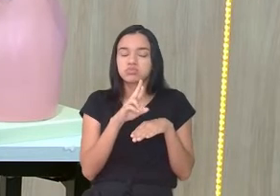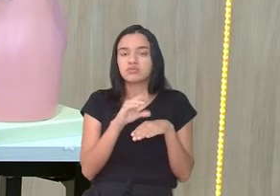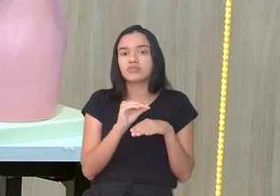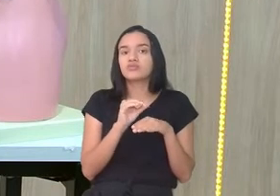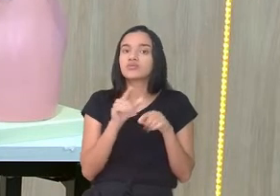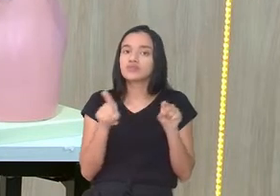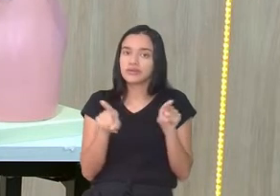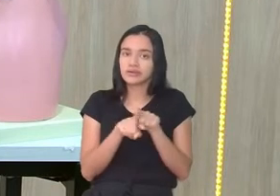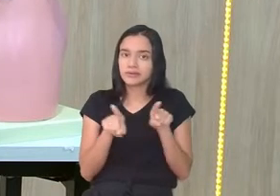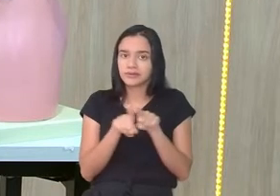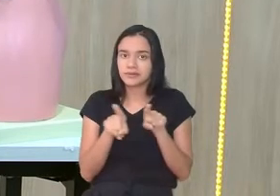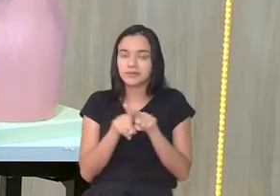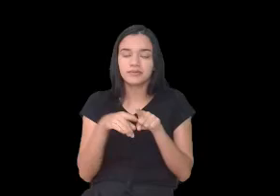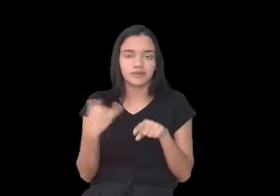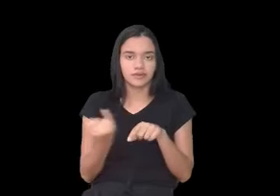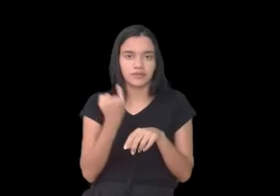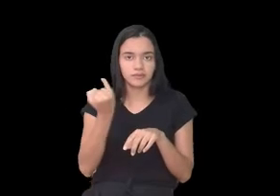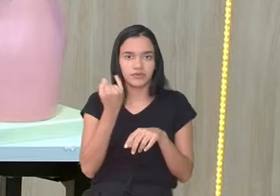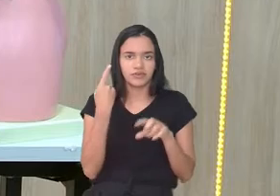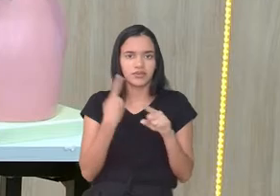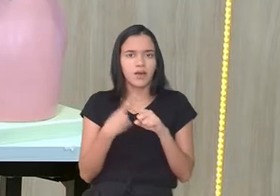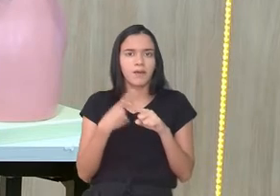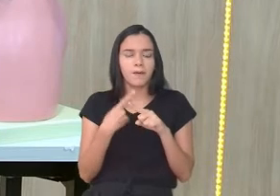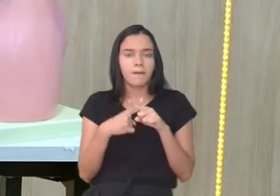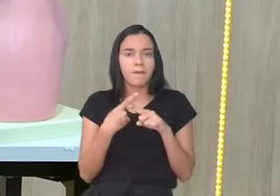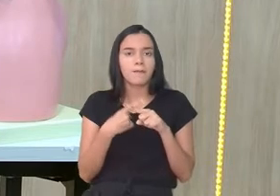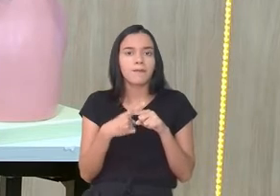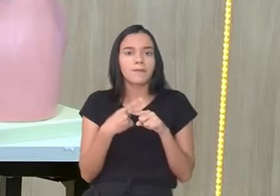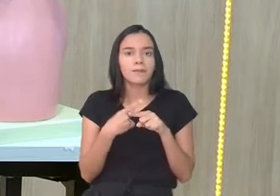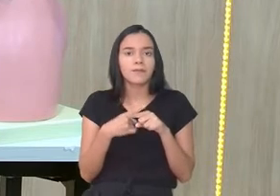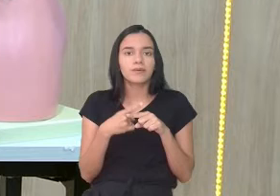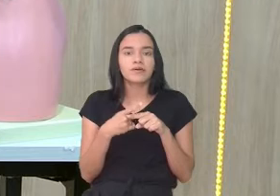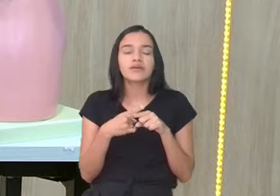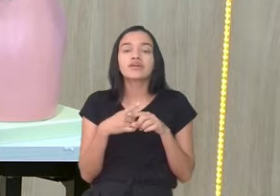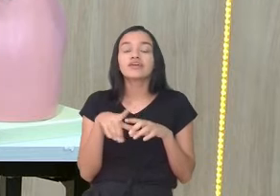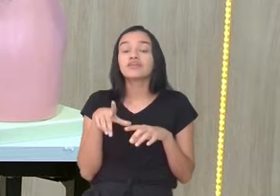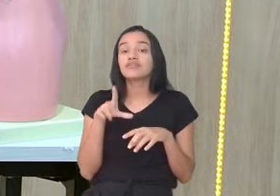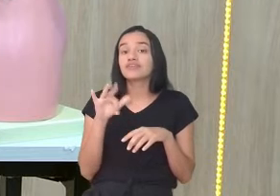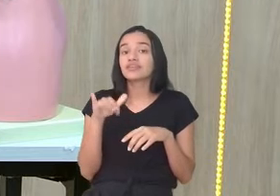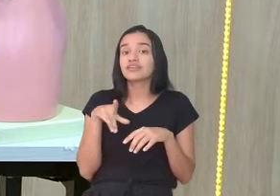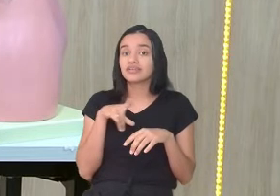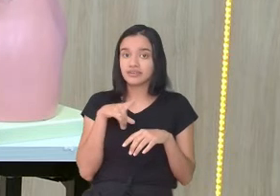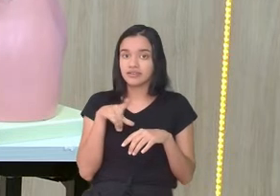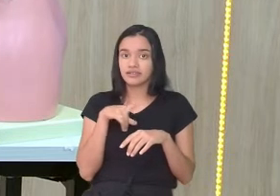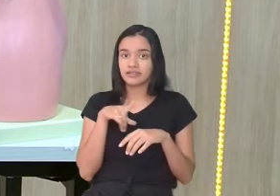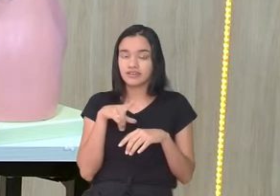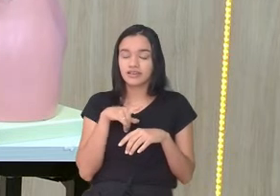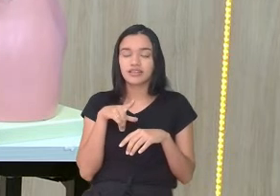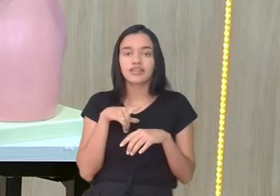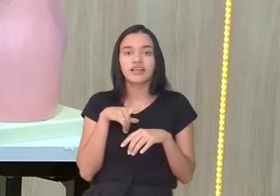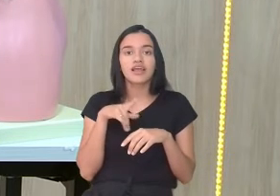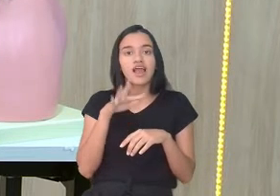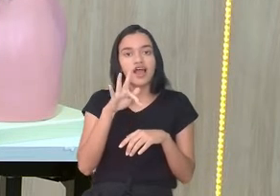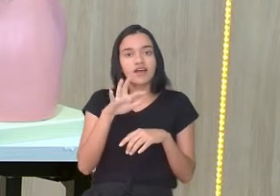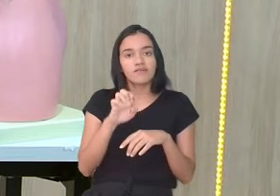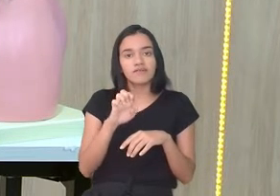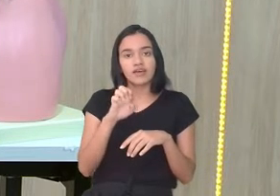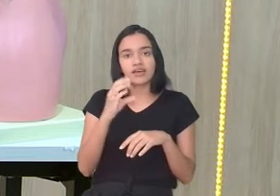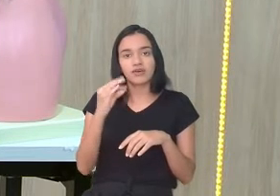elas também são importantes porque é lá, gente, que vai ocorrer realmente a fecundação, não